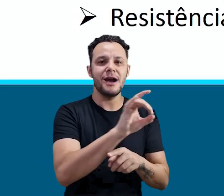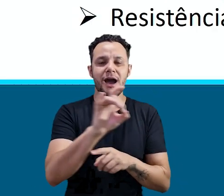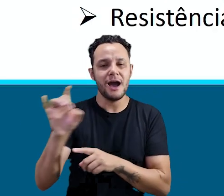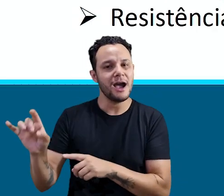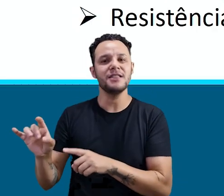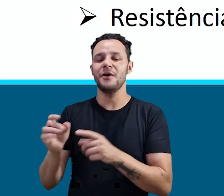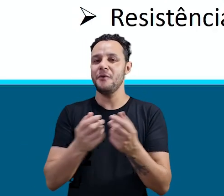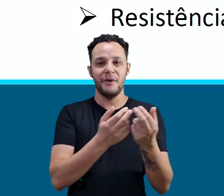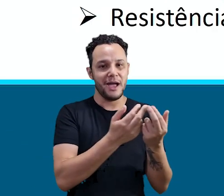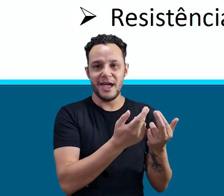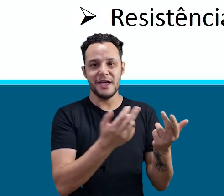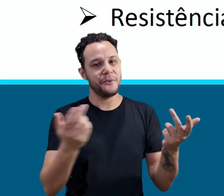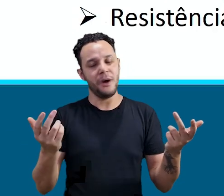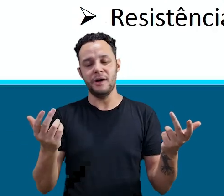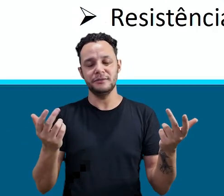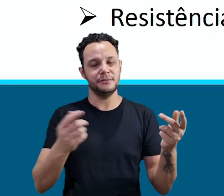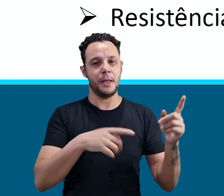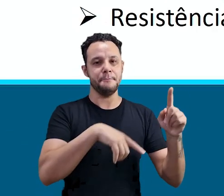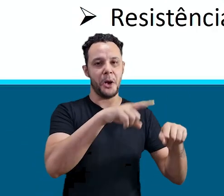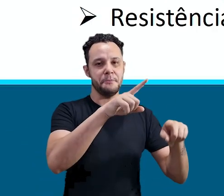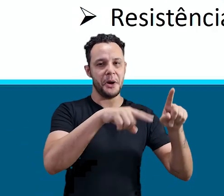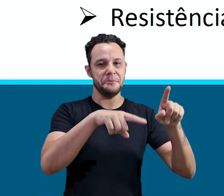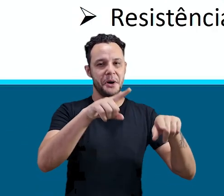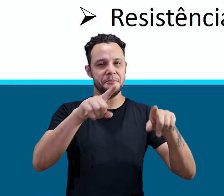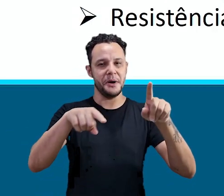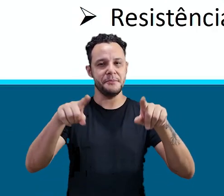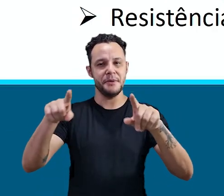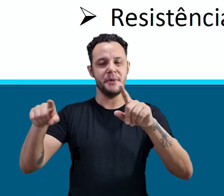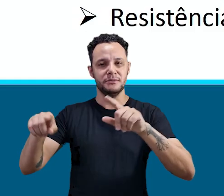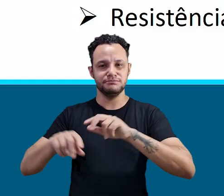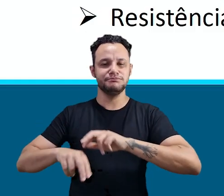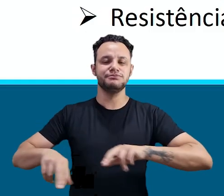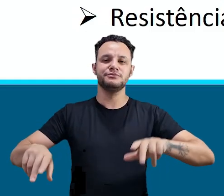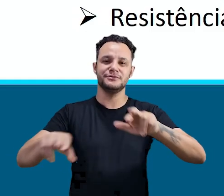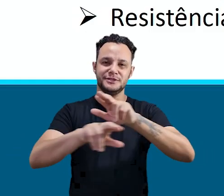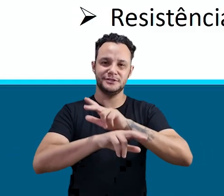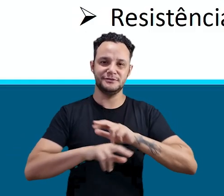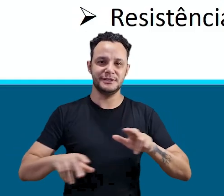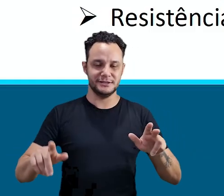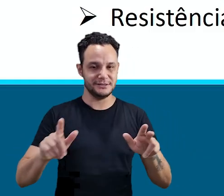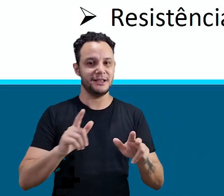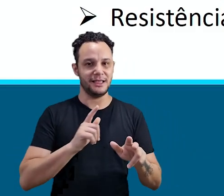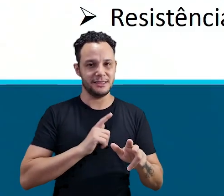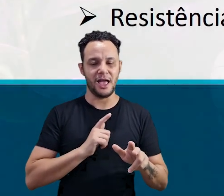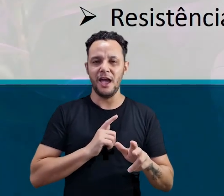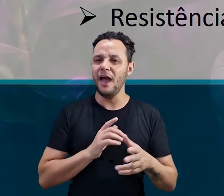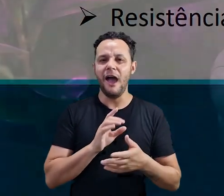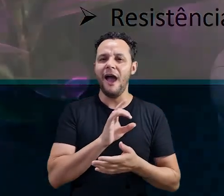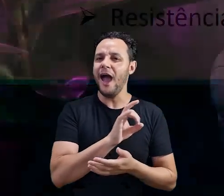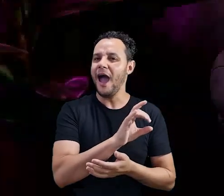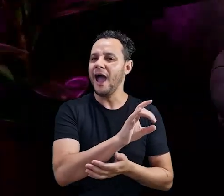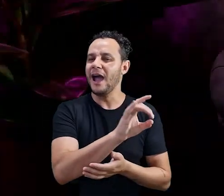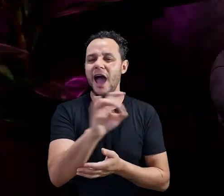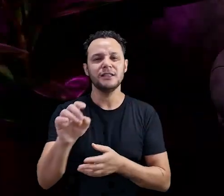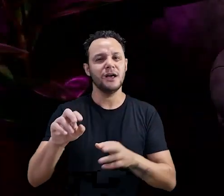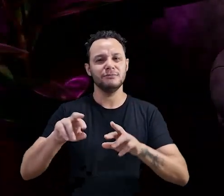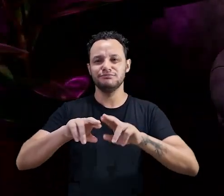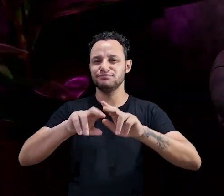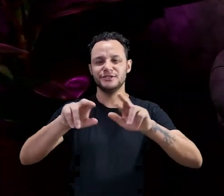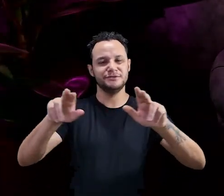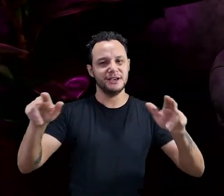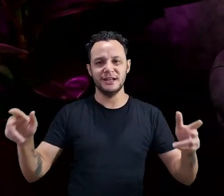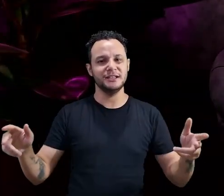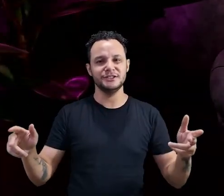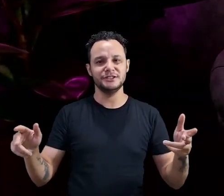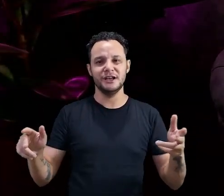cada estudante. Não existe uma estratégia para estudantes autistas que seja única. Cada estudante vai apresentar